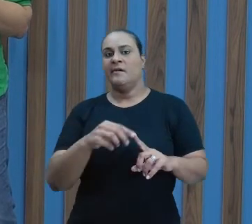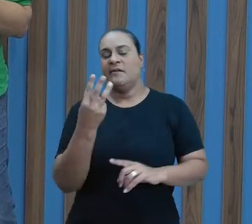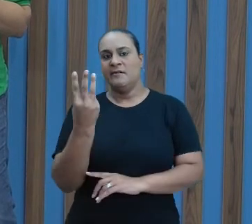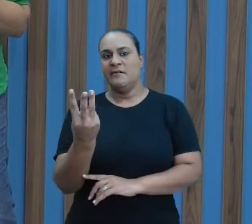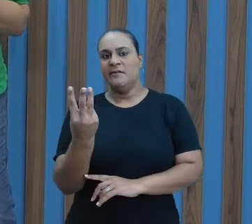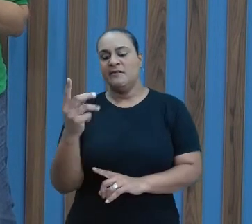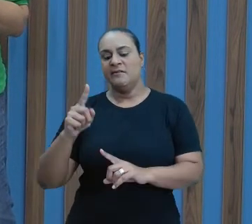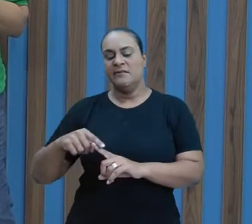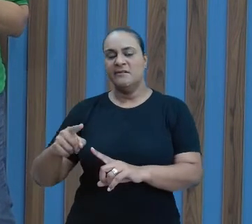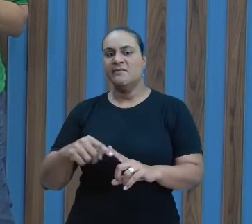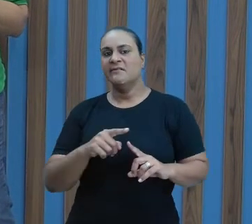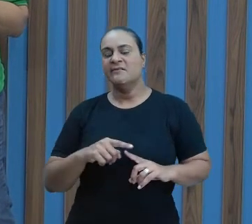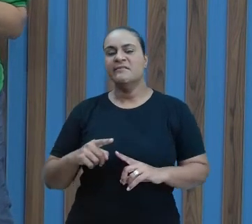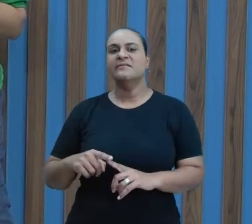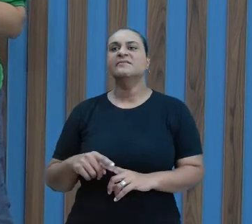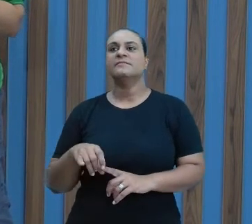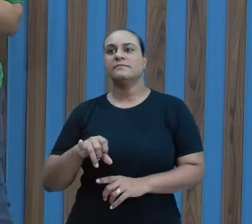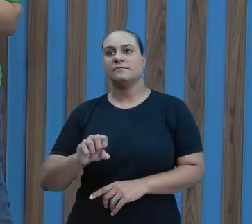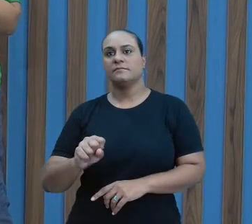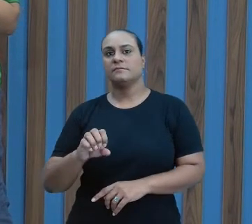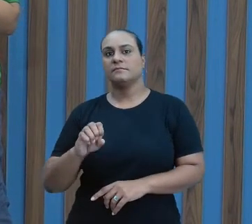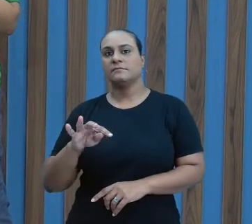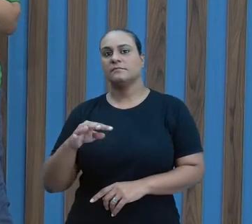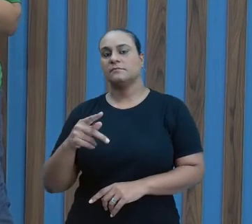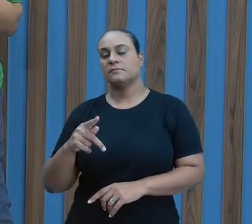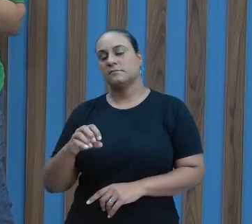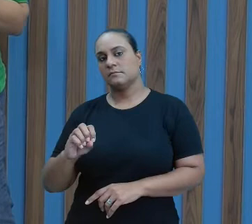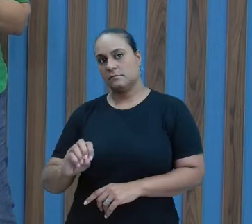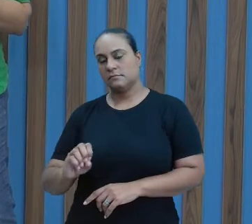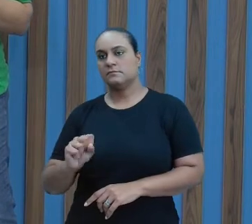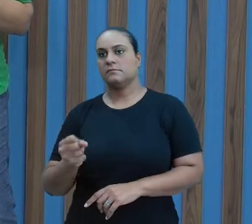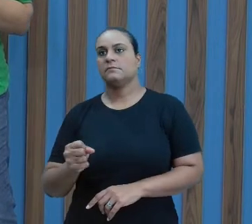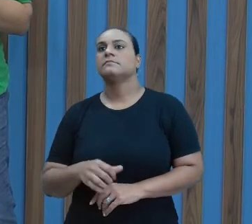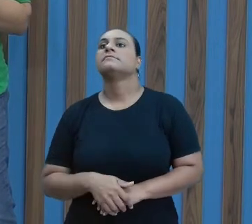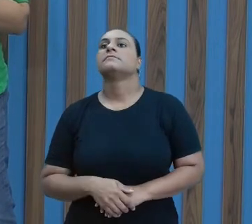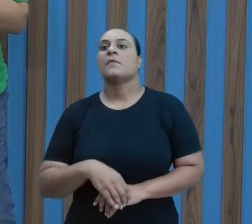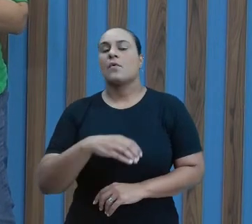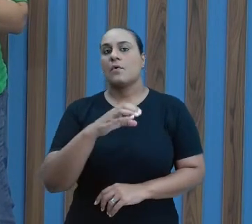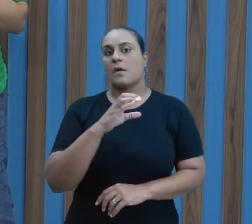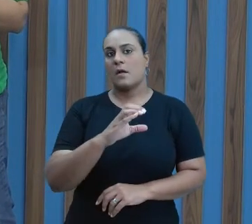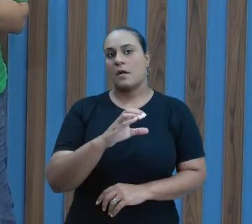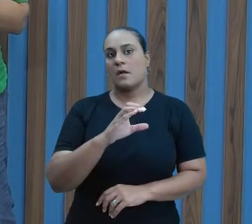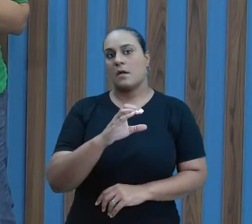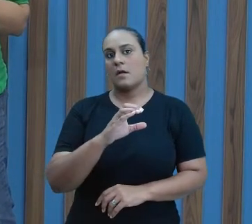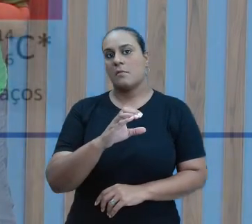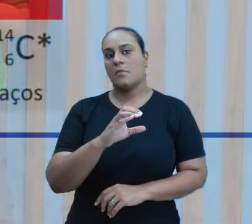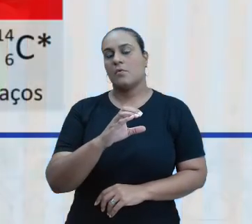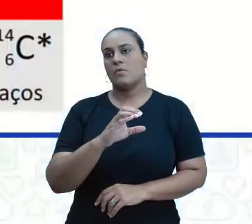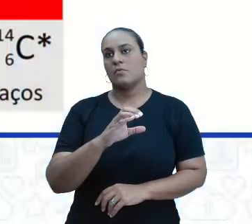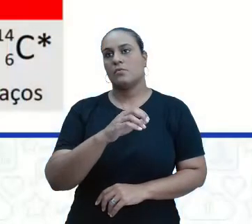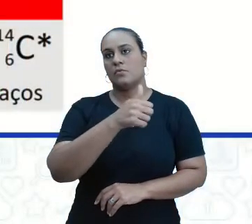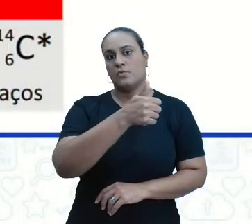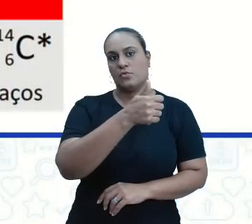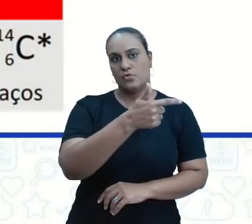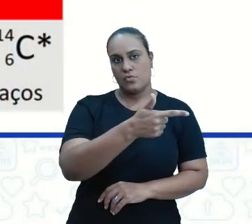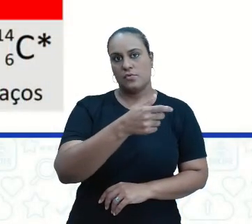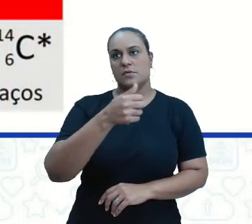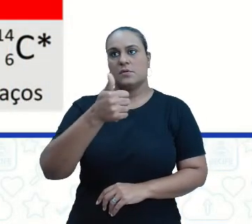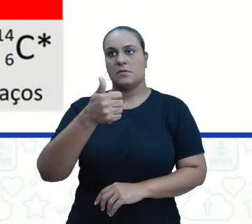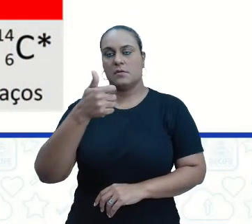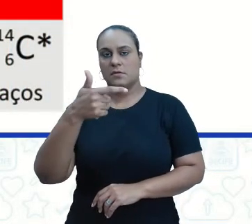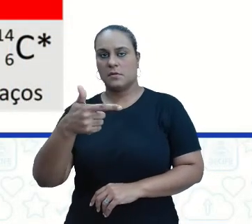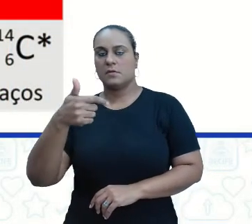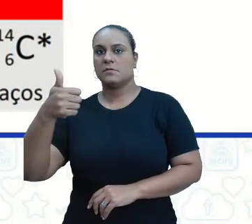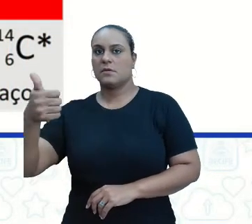diferentes aqui de isótopos, que são o carbono 12, 13 e o 14. Sendo o